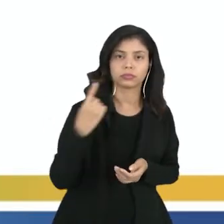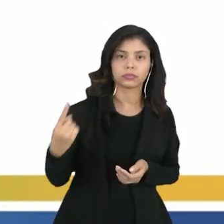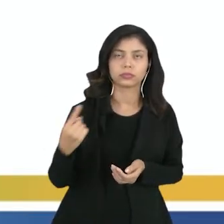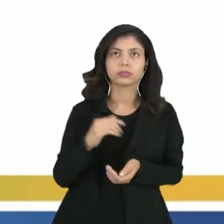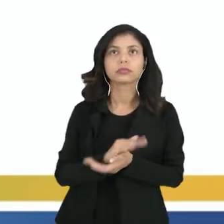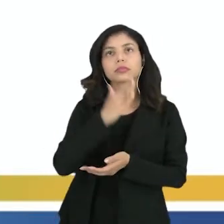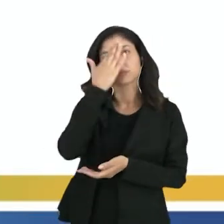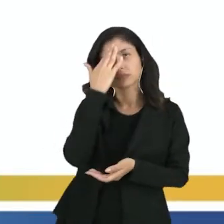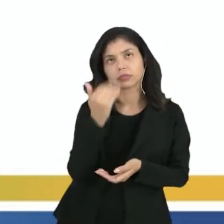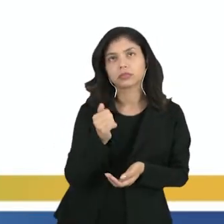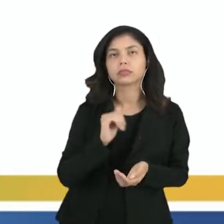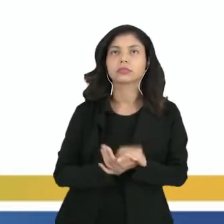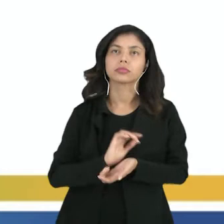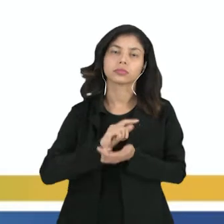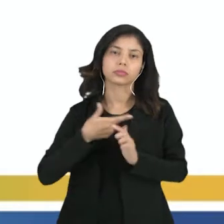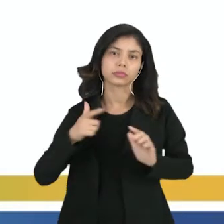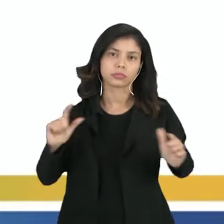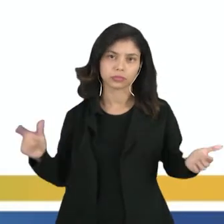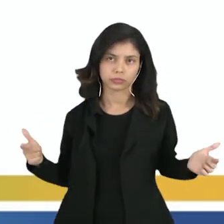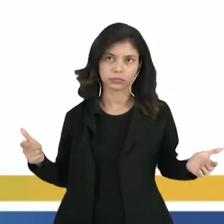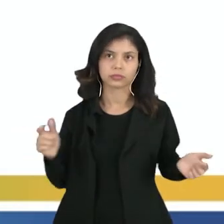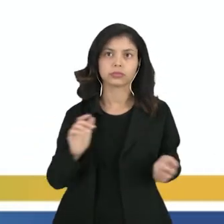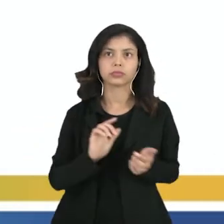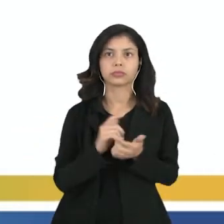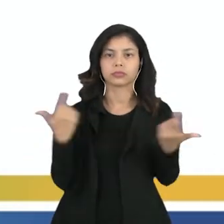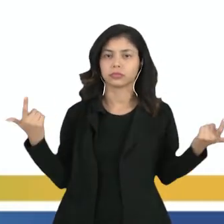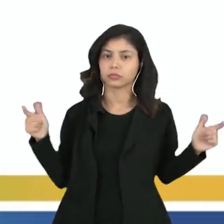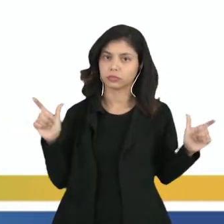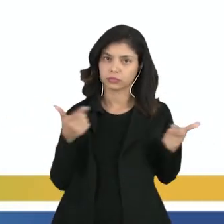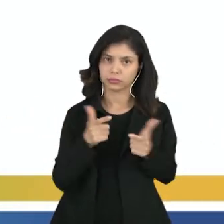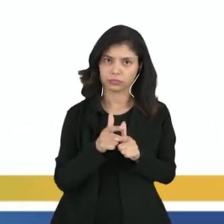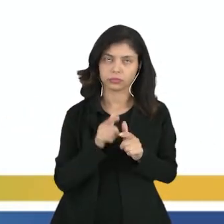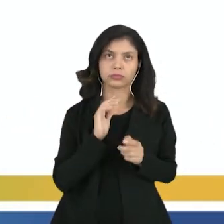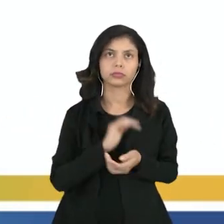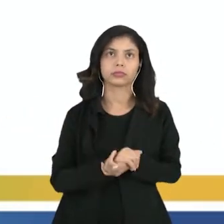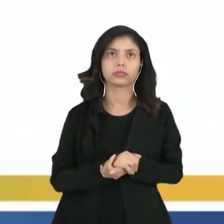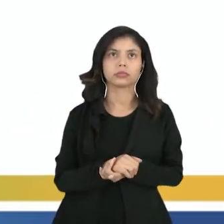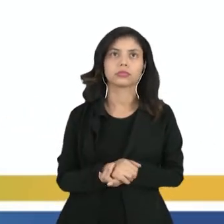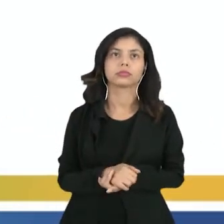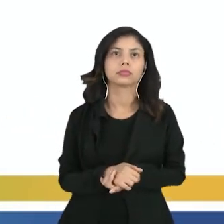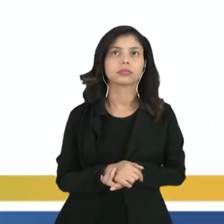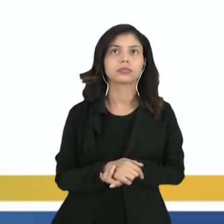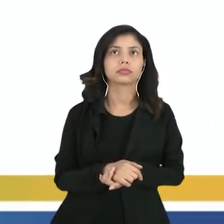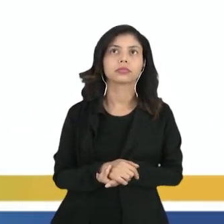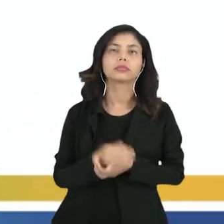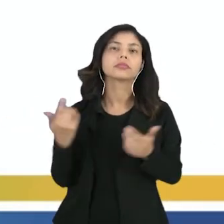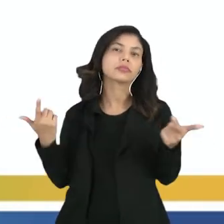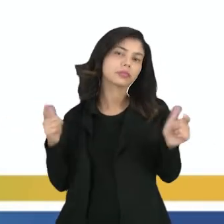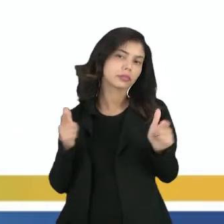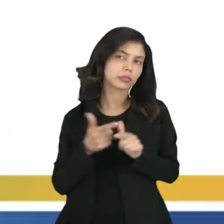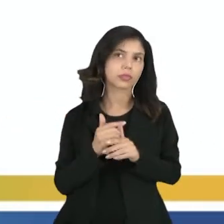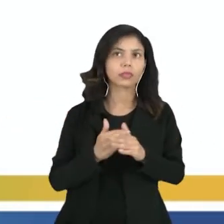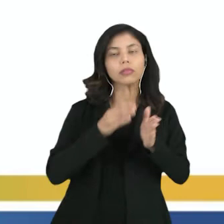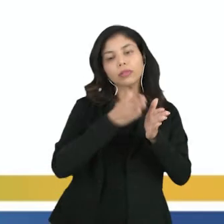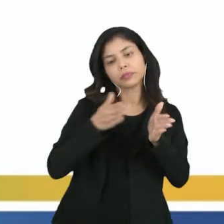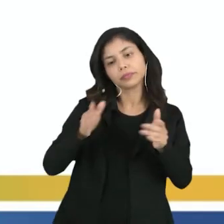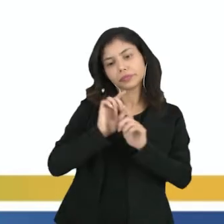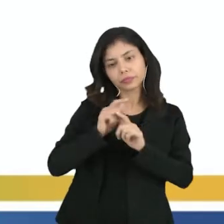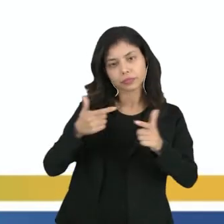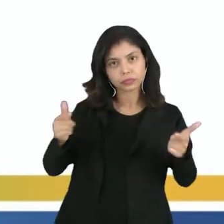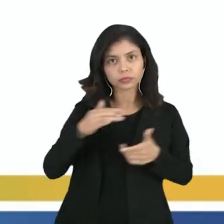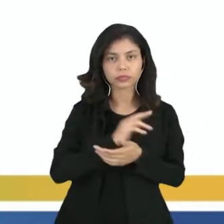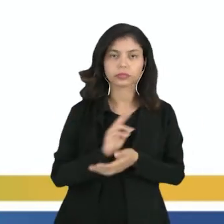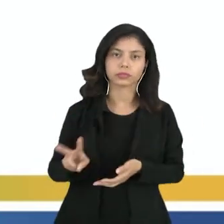já sabemos de antemão que se trata de uma função decrescente. A função decrescente, à medida que eu aumento os